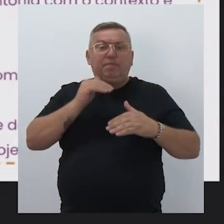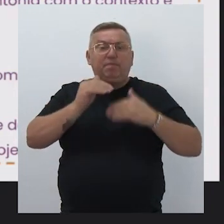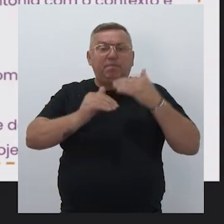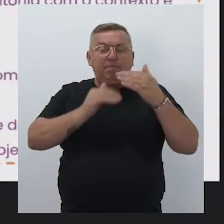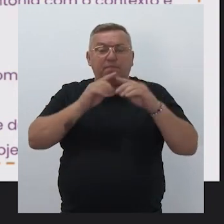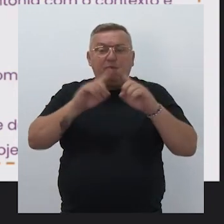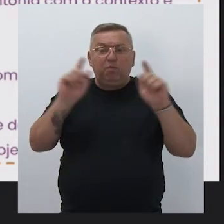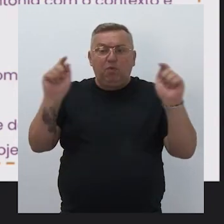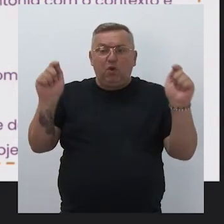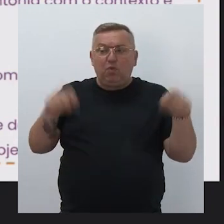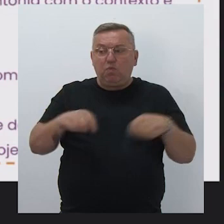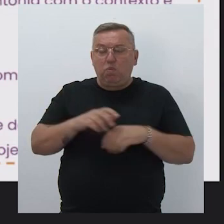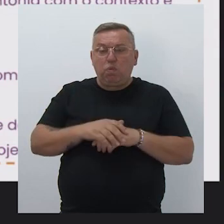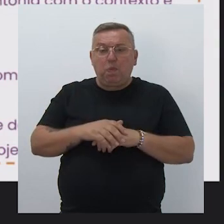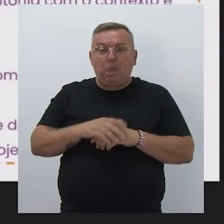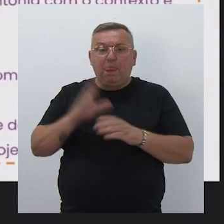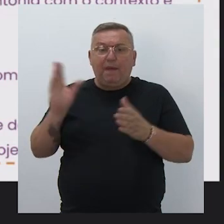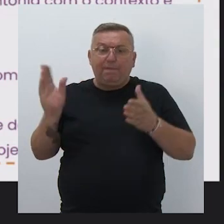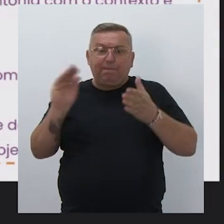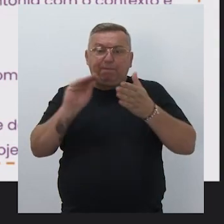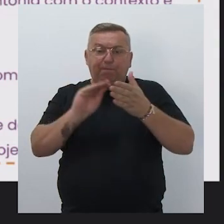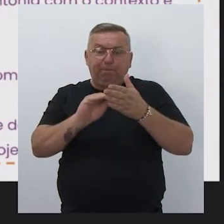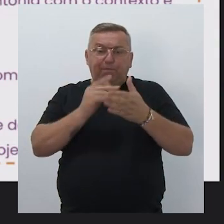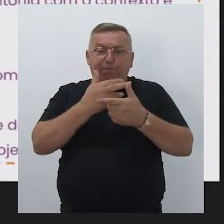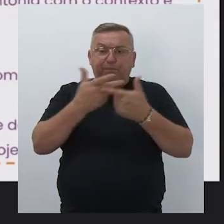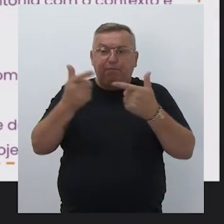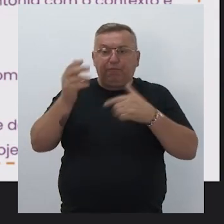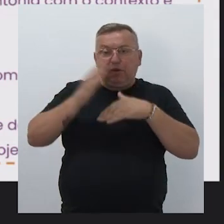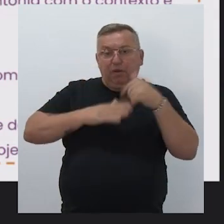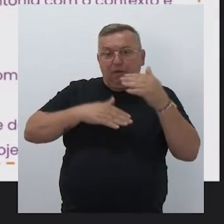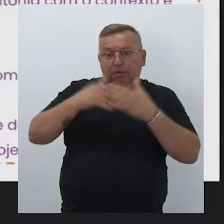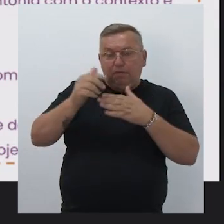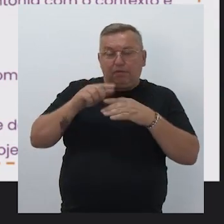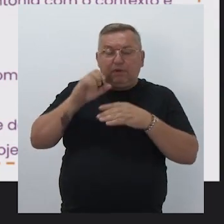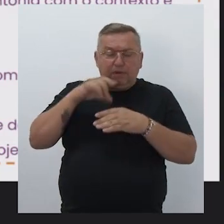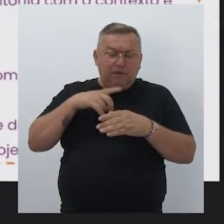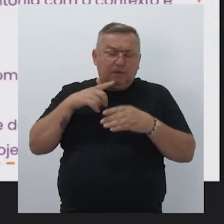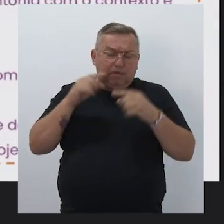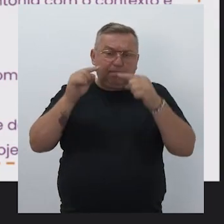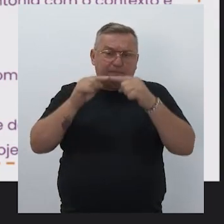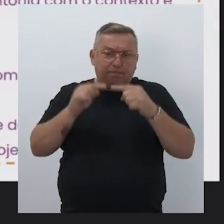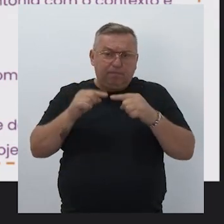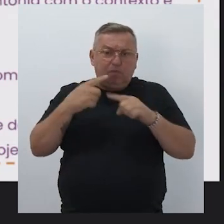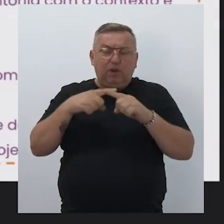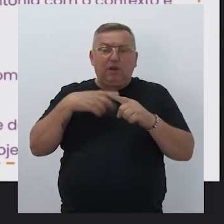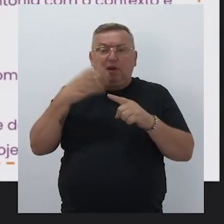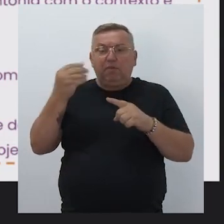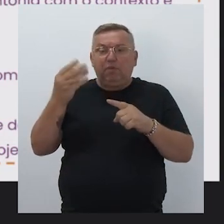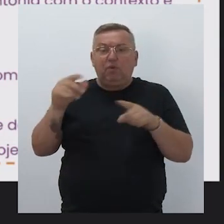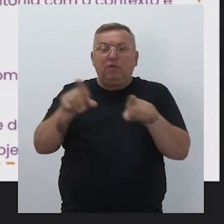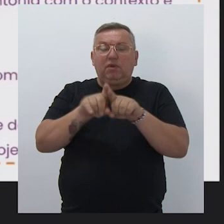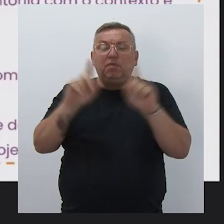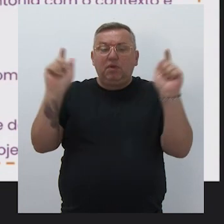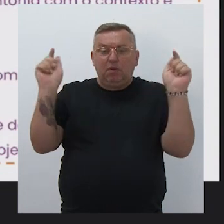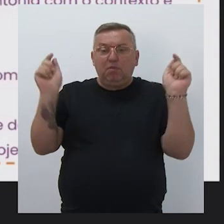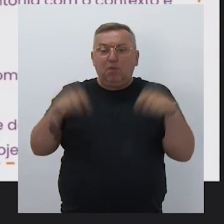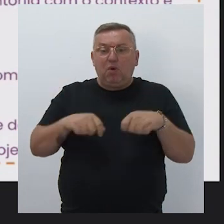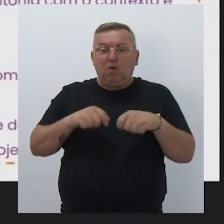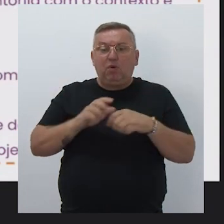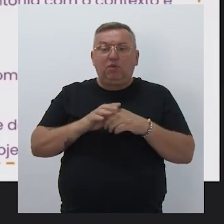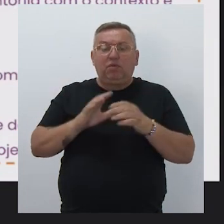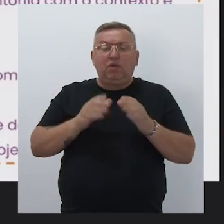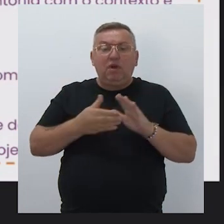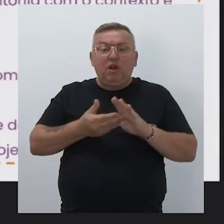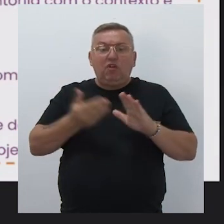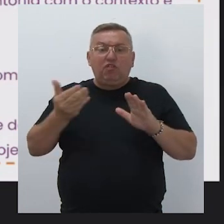desenvolvida, eu posso acrescentar algumas habilidades, se couber, porque tem muitas. Eu posso desmembrar